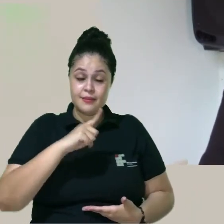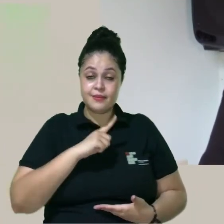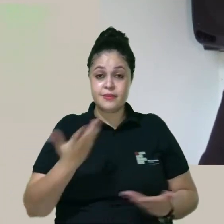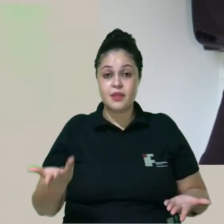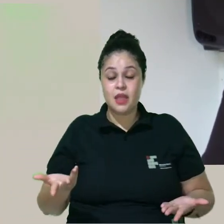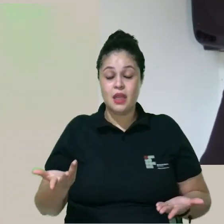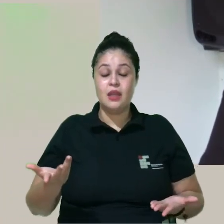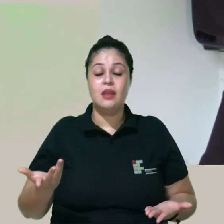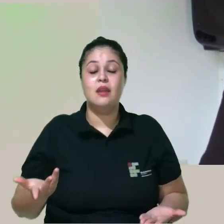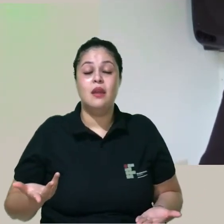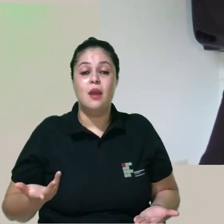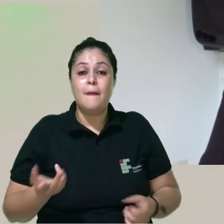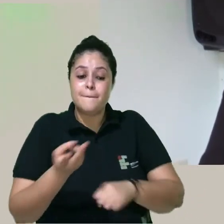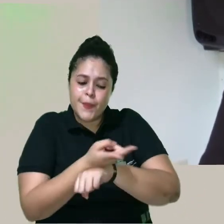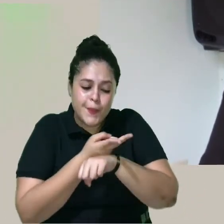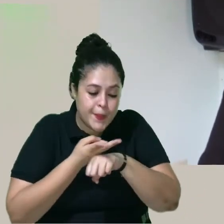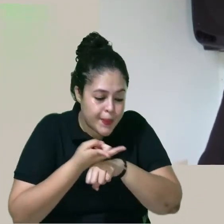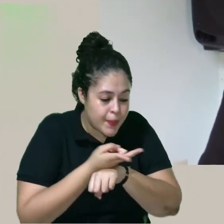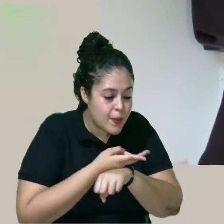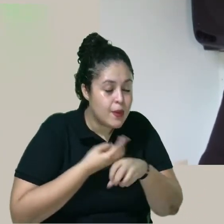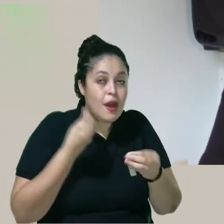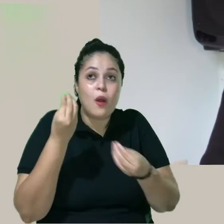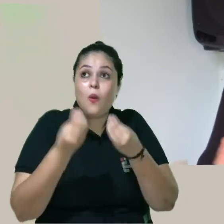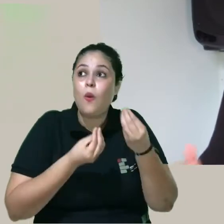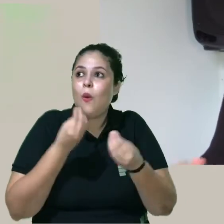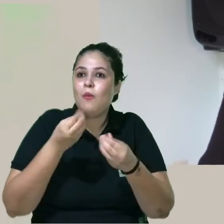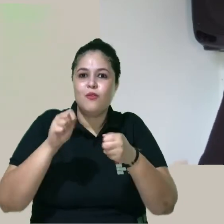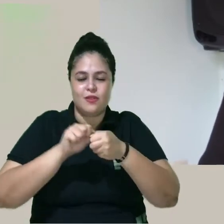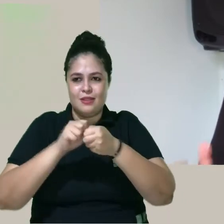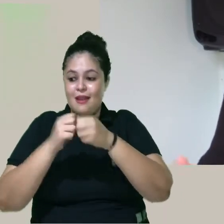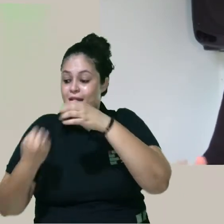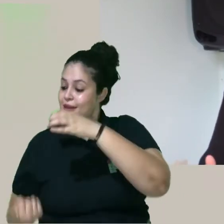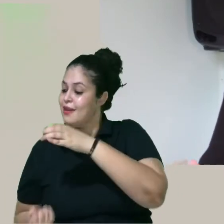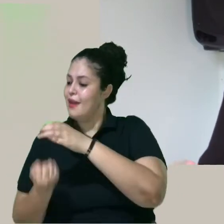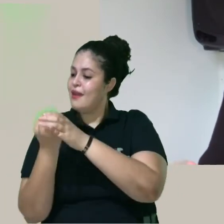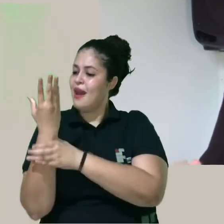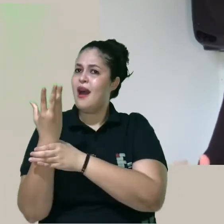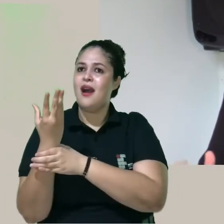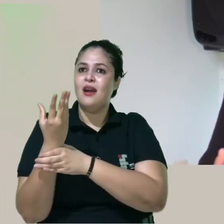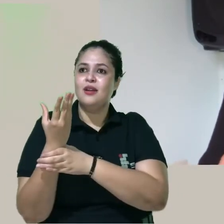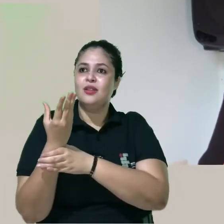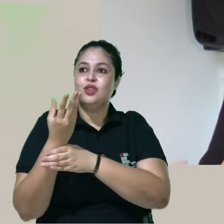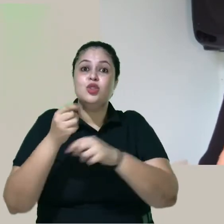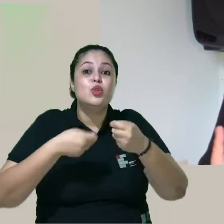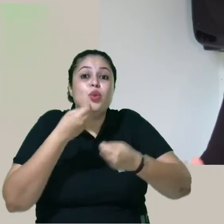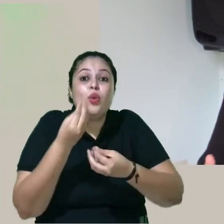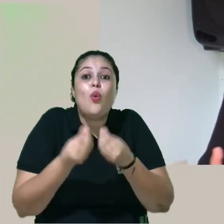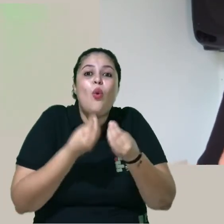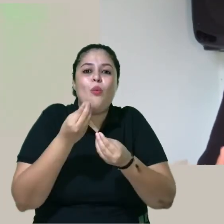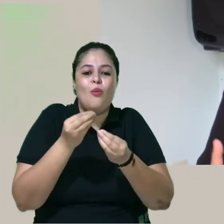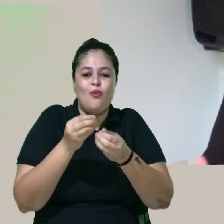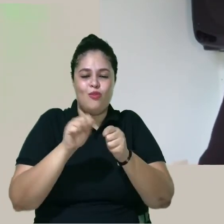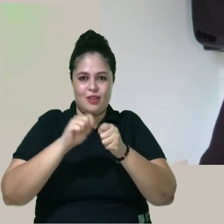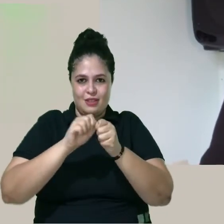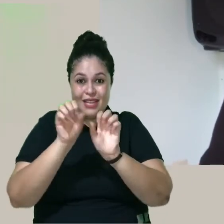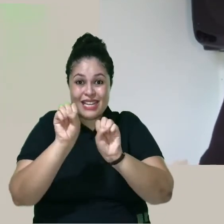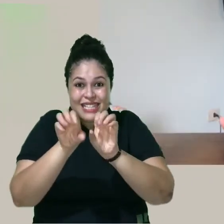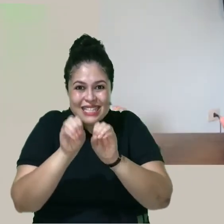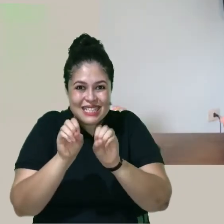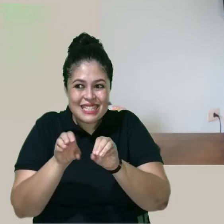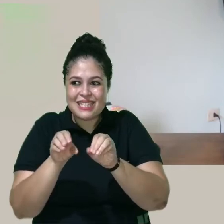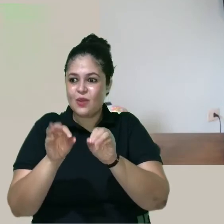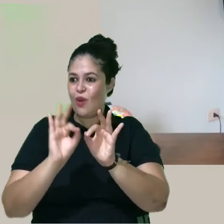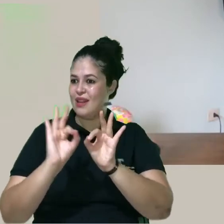atuar nessas condições e criar a melhor maneira possível de se ofertar esse ensino